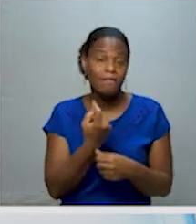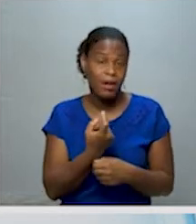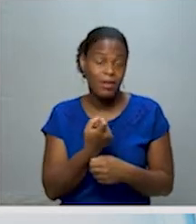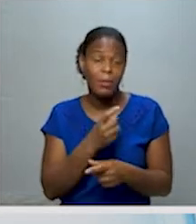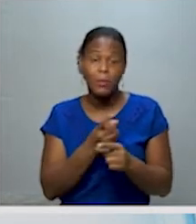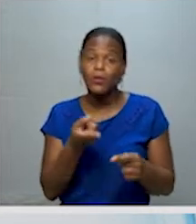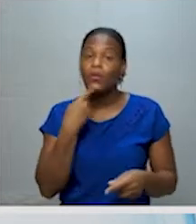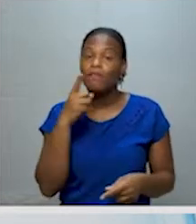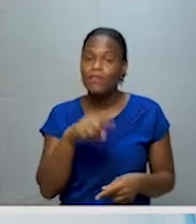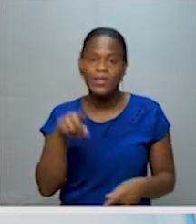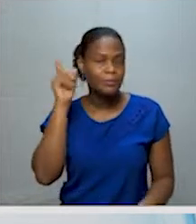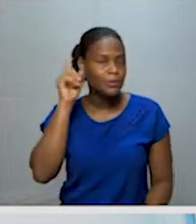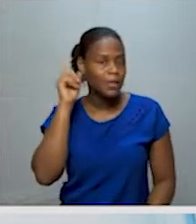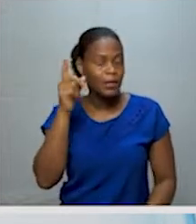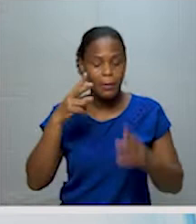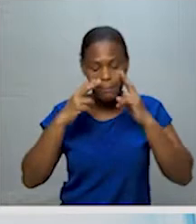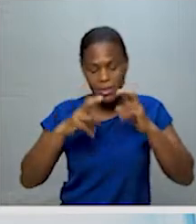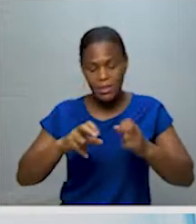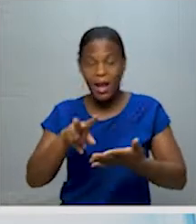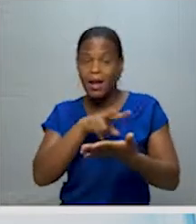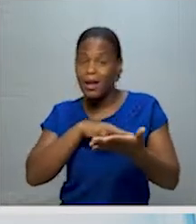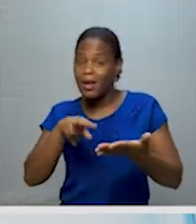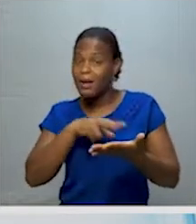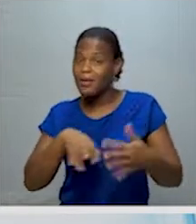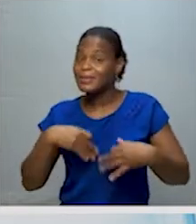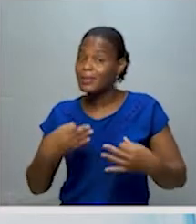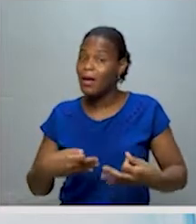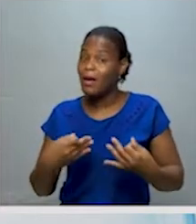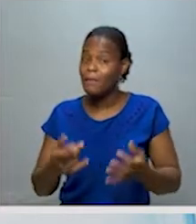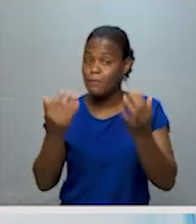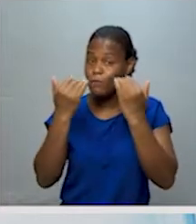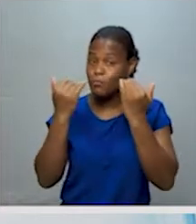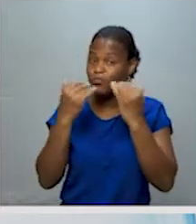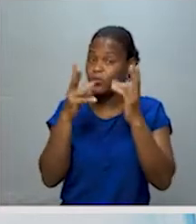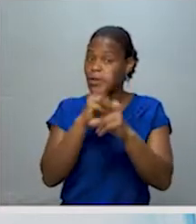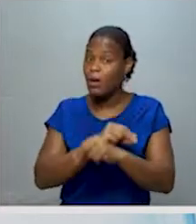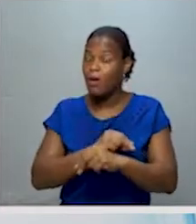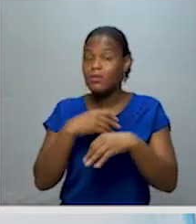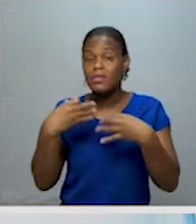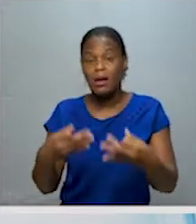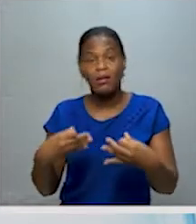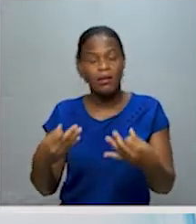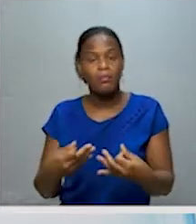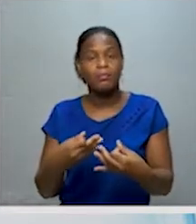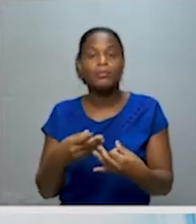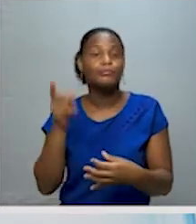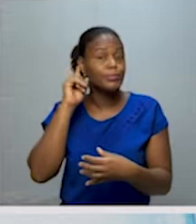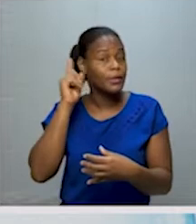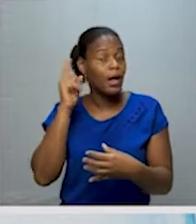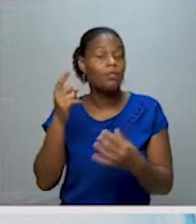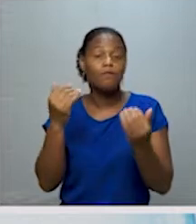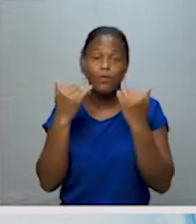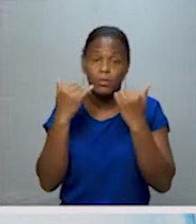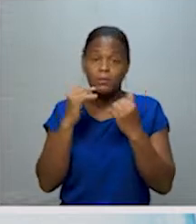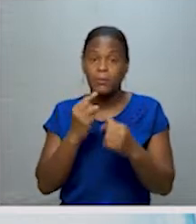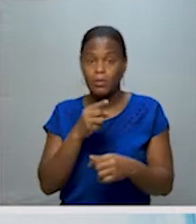Por isso, mais uma vez, a importância de pesquisar, ler sempre, estar sempre atualizado, ter sempre informações pertinentes para